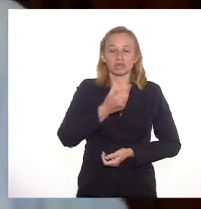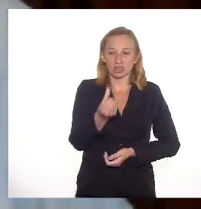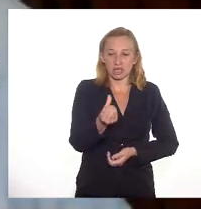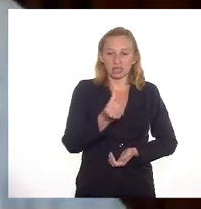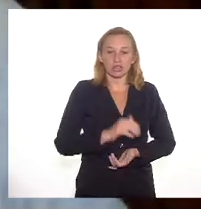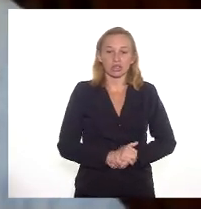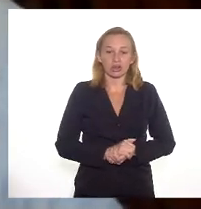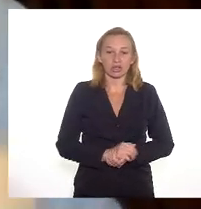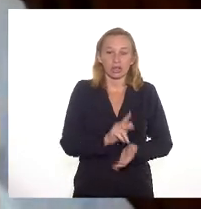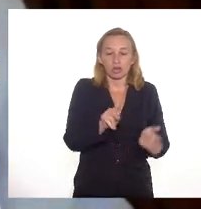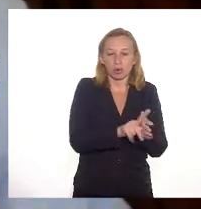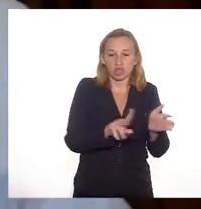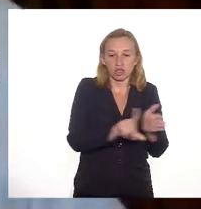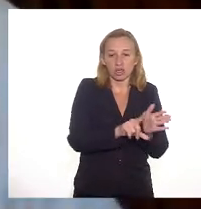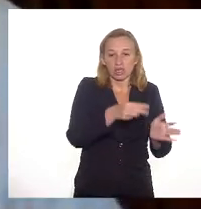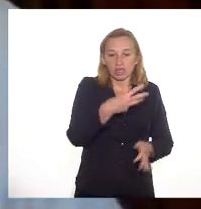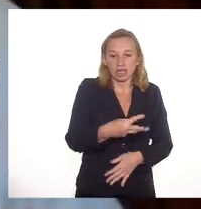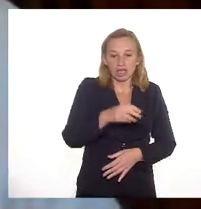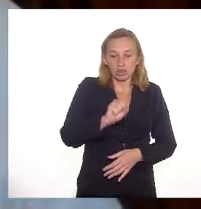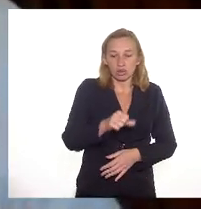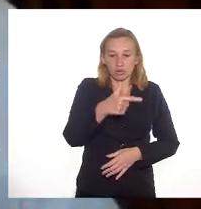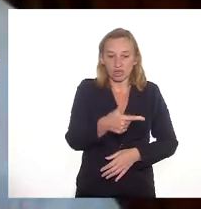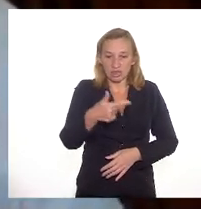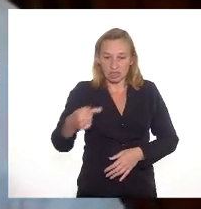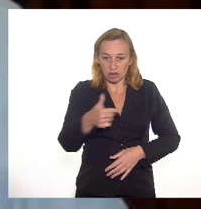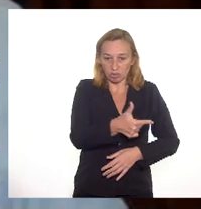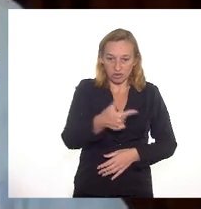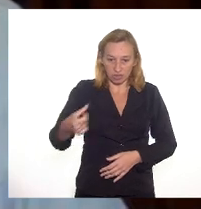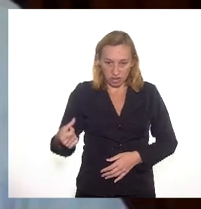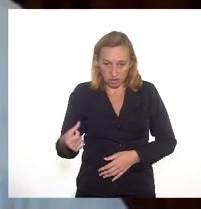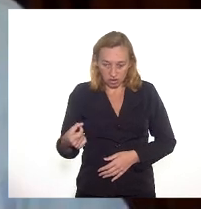6. Projeto de lei 3827/2020,